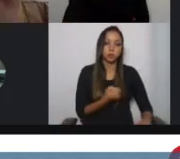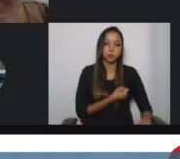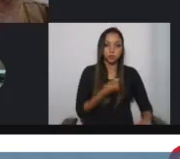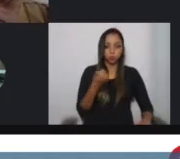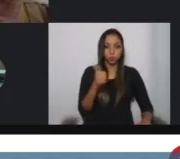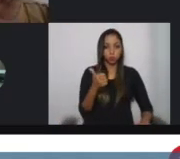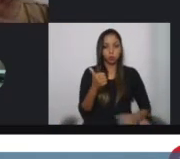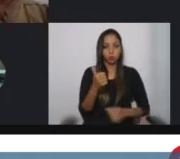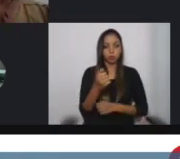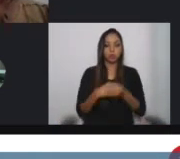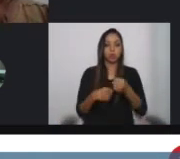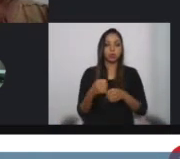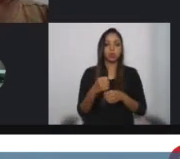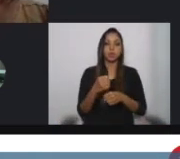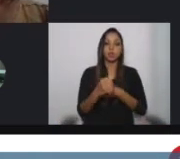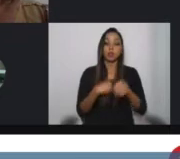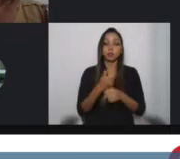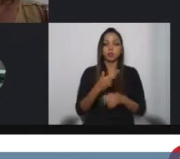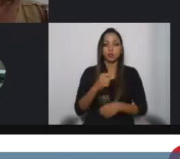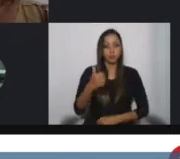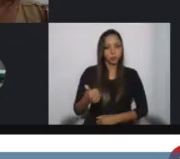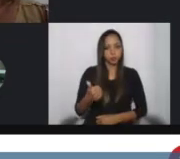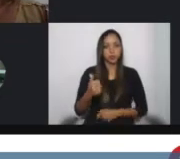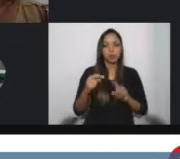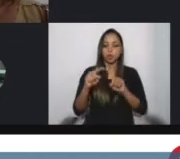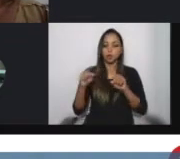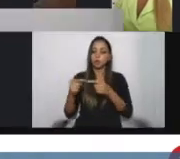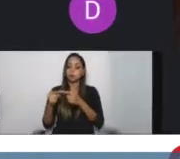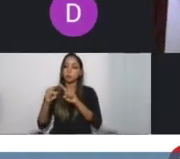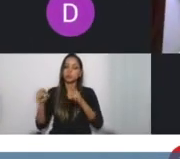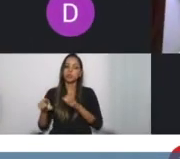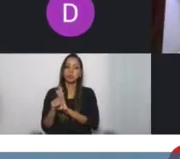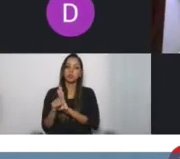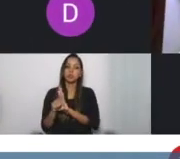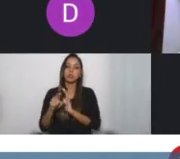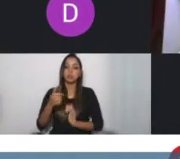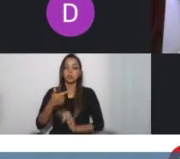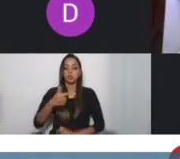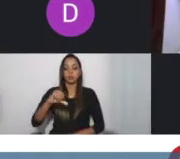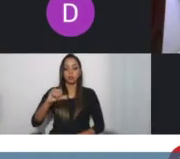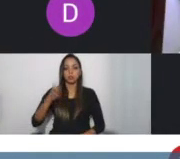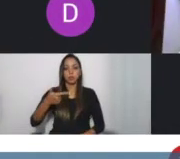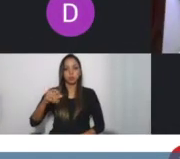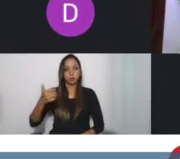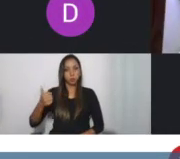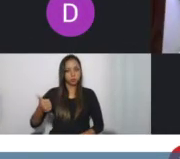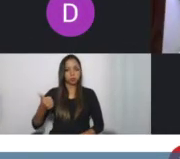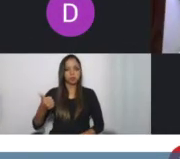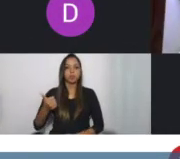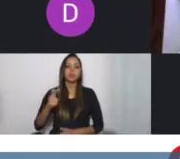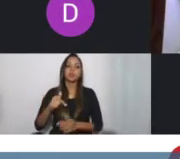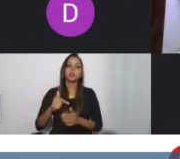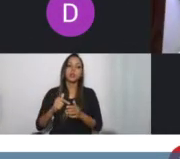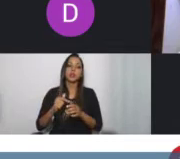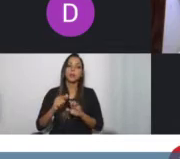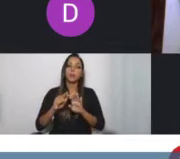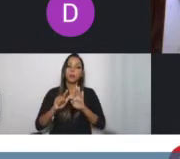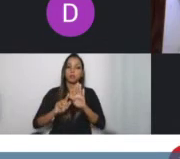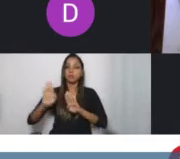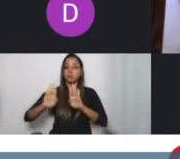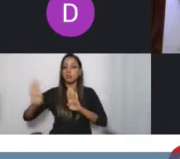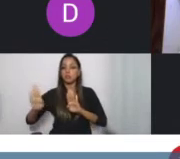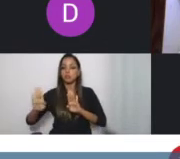011-2021, oriunda do projeto de lei número 029-2021. Dispõe sobre a realização de licitação no lado do pregão, pela forma presencial,